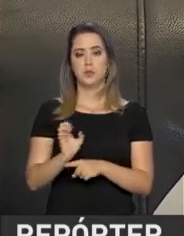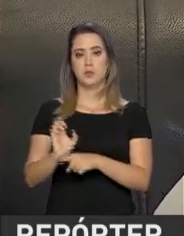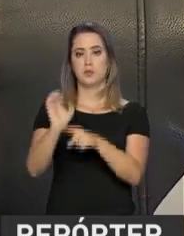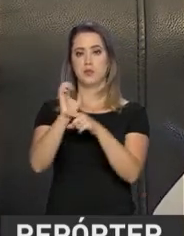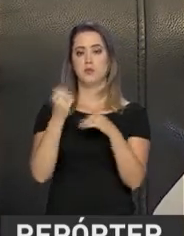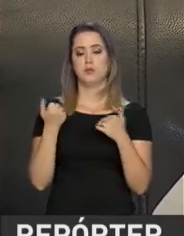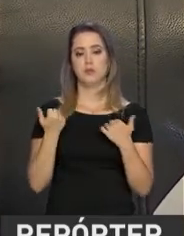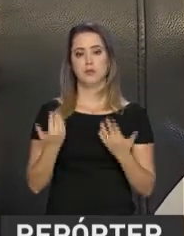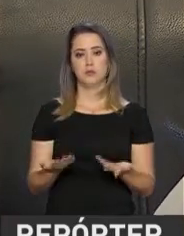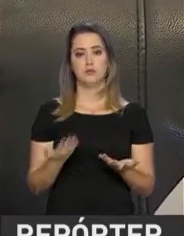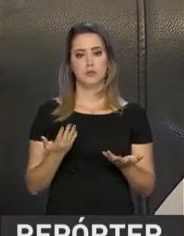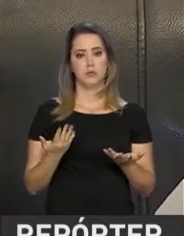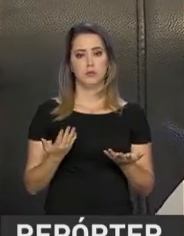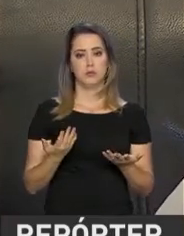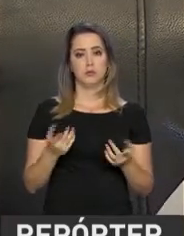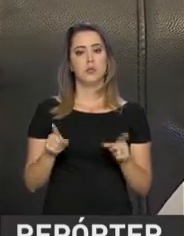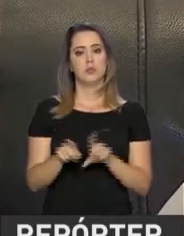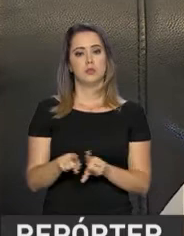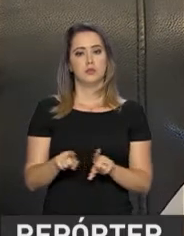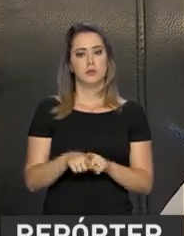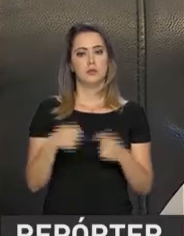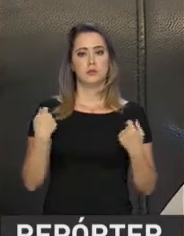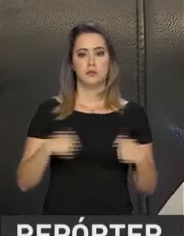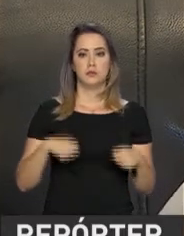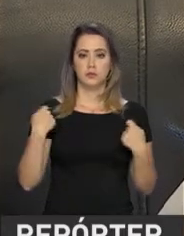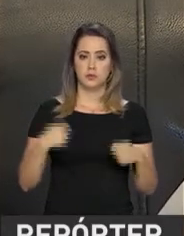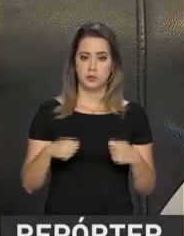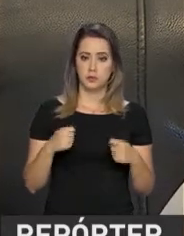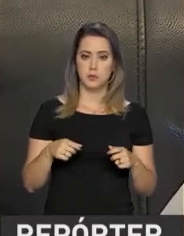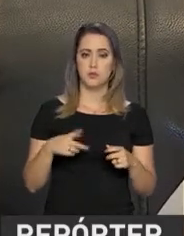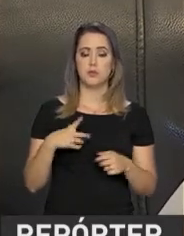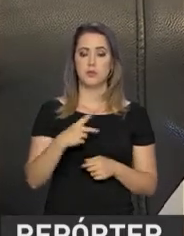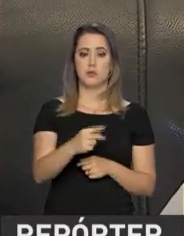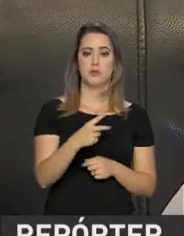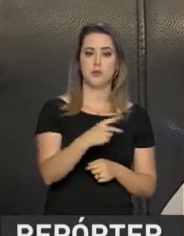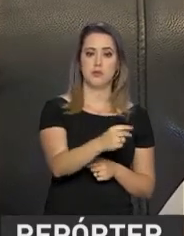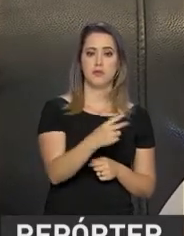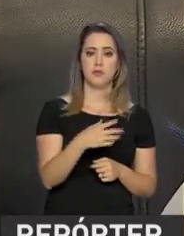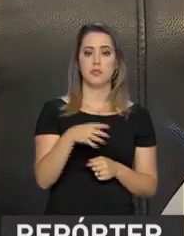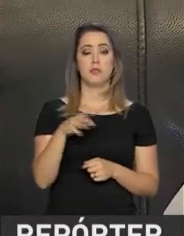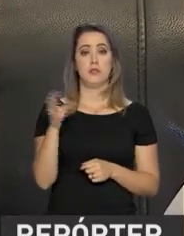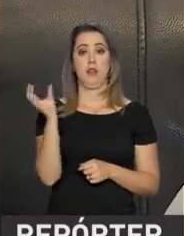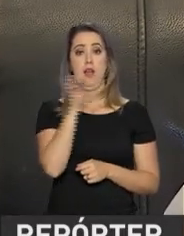não é e ainda precisa de como fazer a vacinação compulsória sob acompanhamento